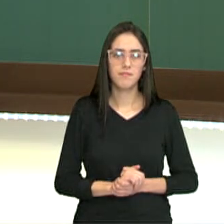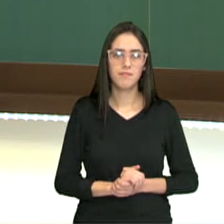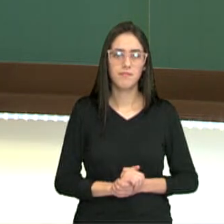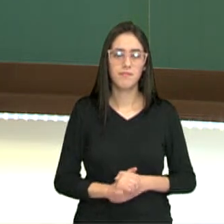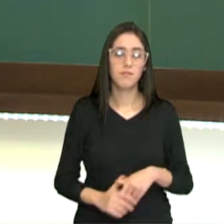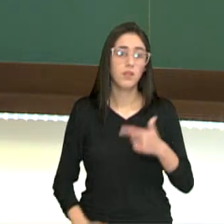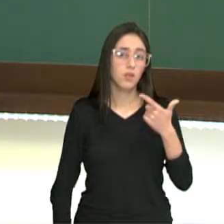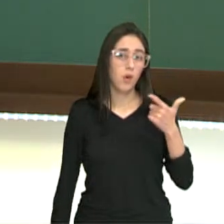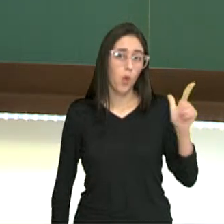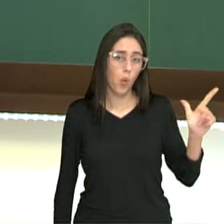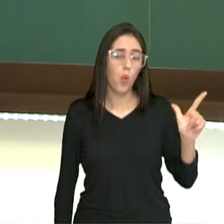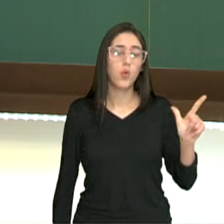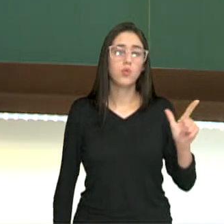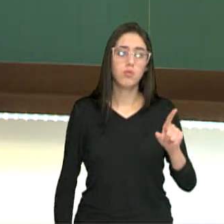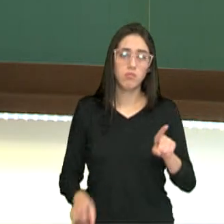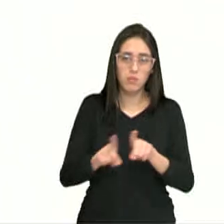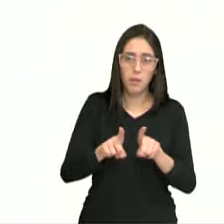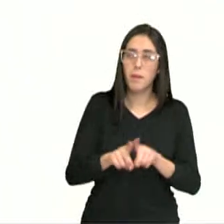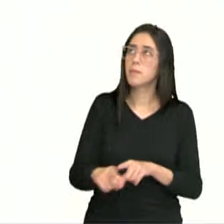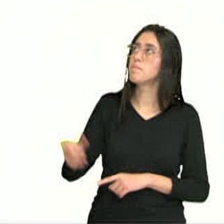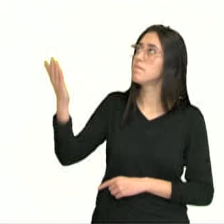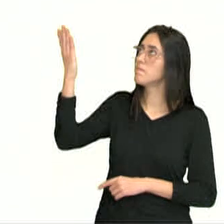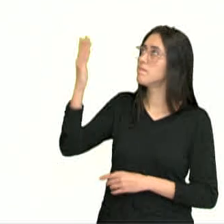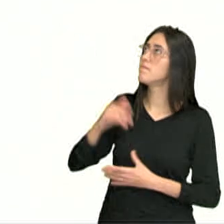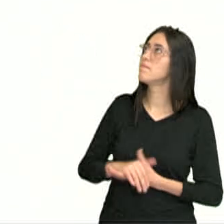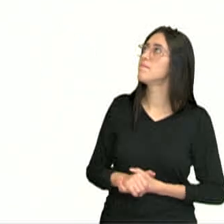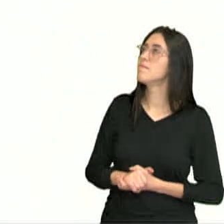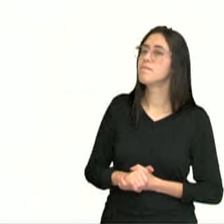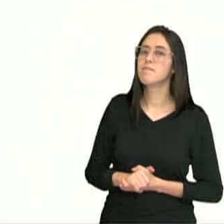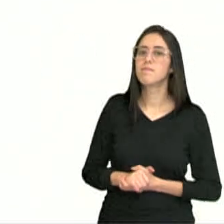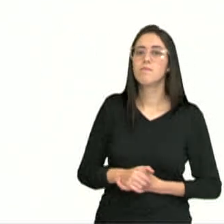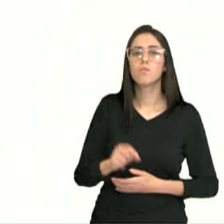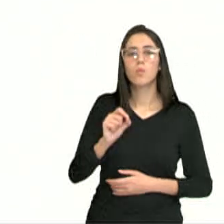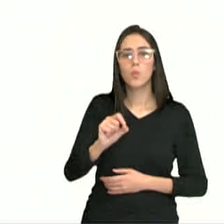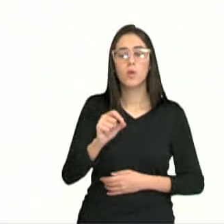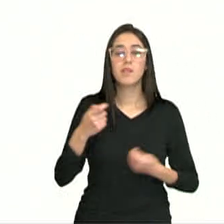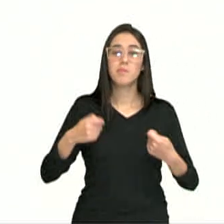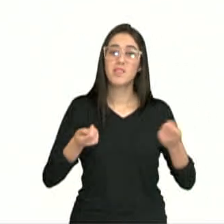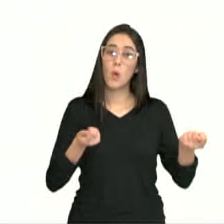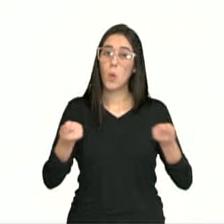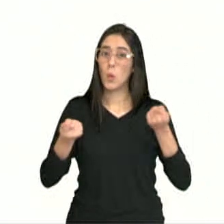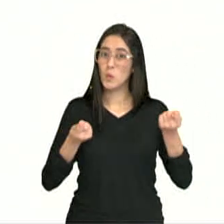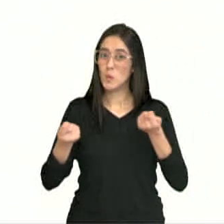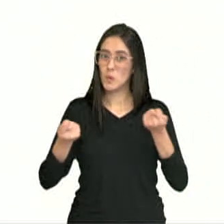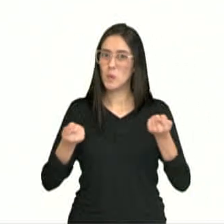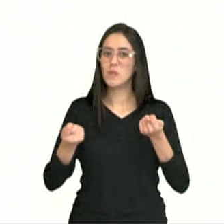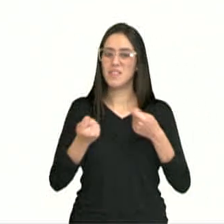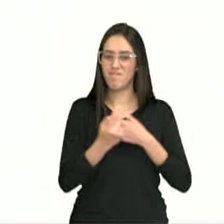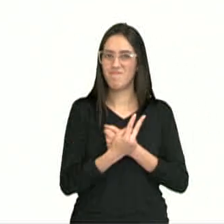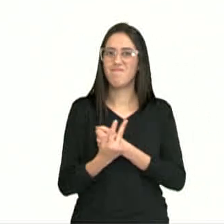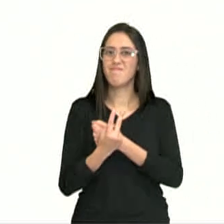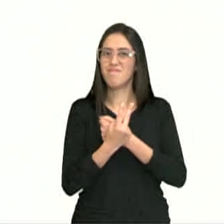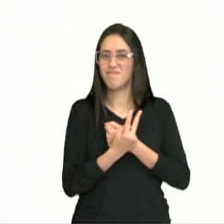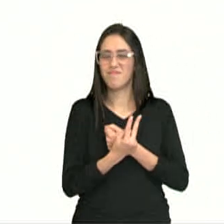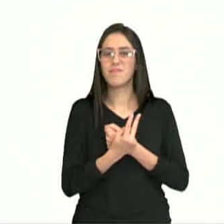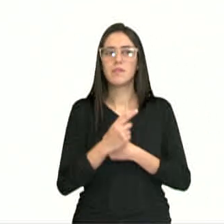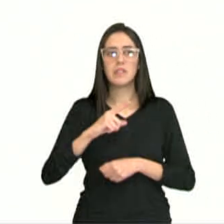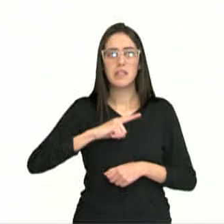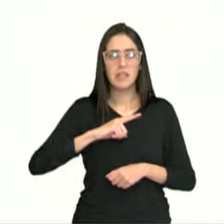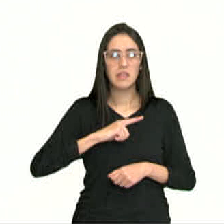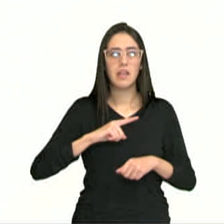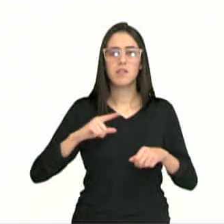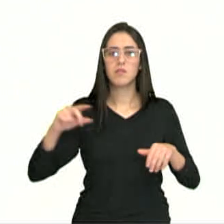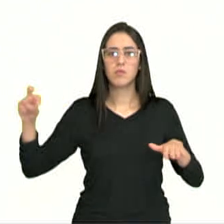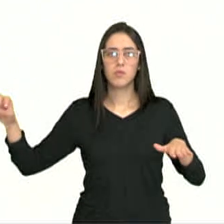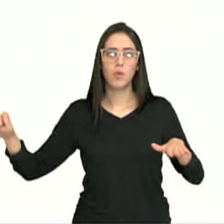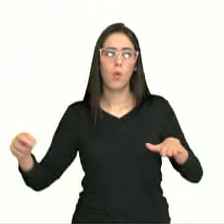Outra manobra, então, é o salto de precisão, uma manobra que vai exigir muito controle. O praticante deve saltar de um ponto ao outro